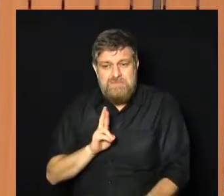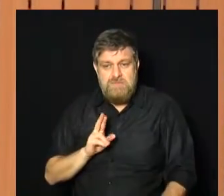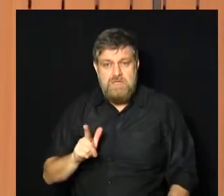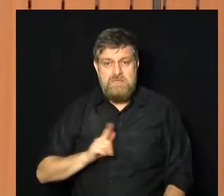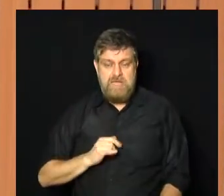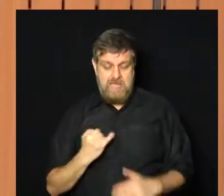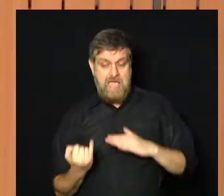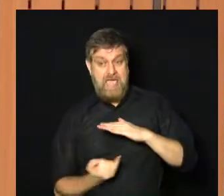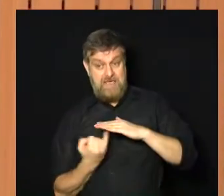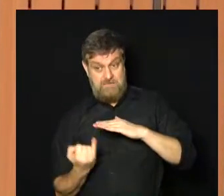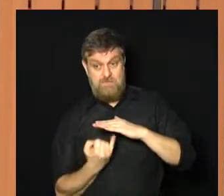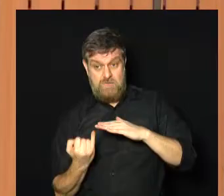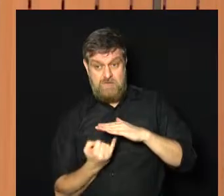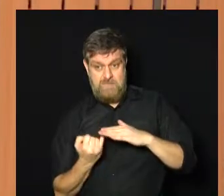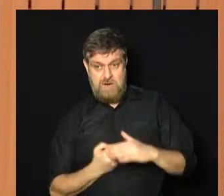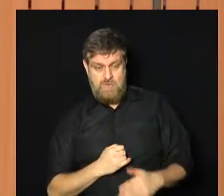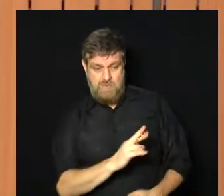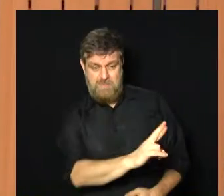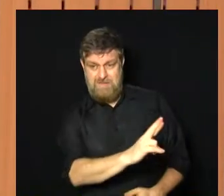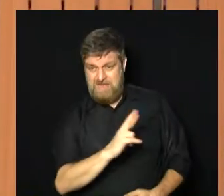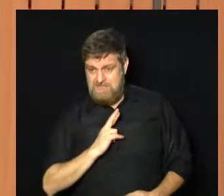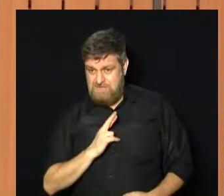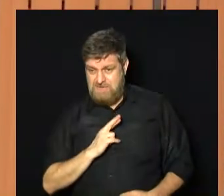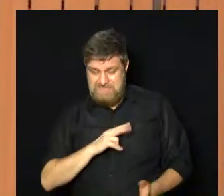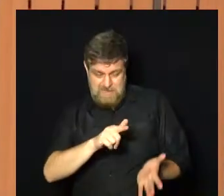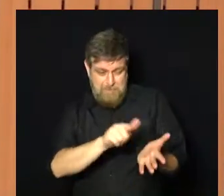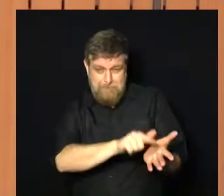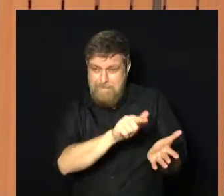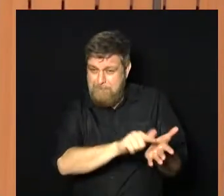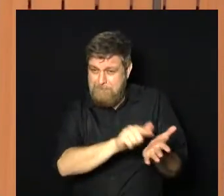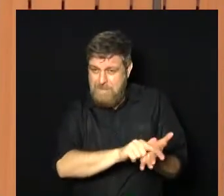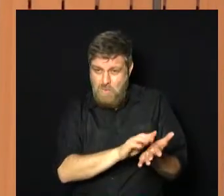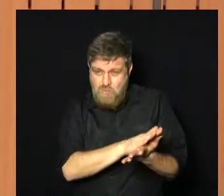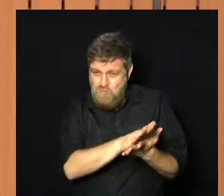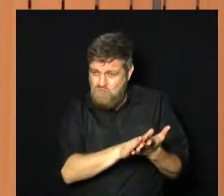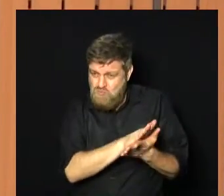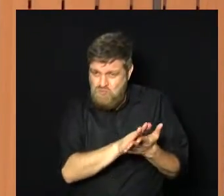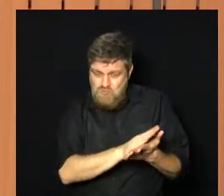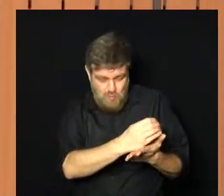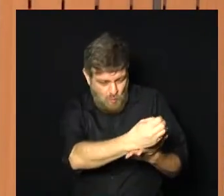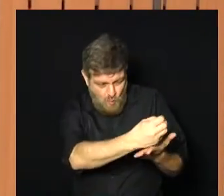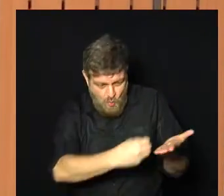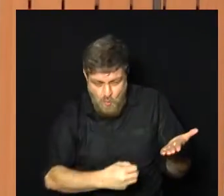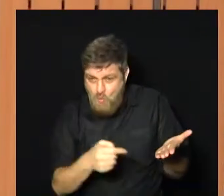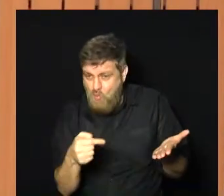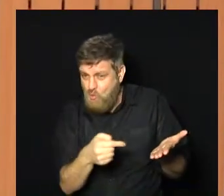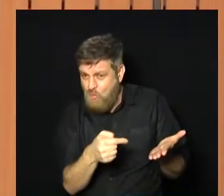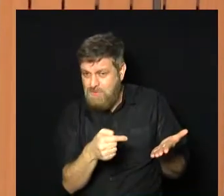informal, não no papel, e por isso que eu não, vamos dizer assim, eu